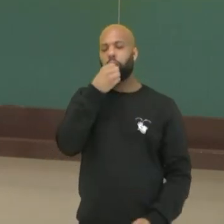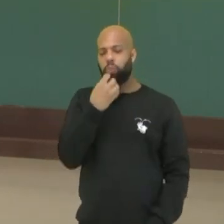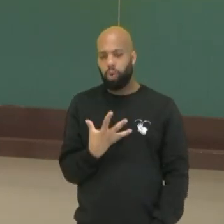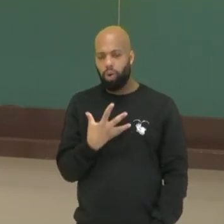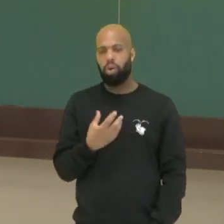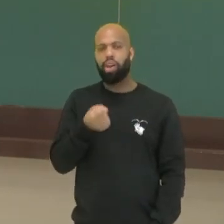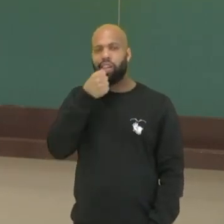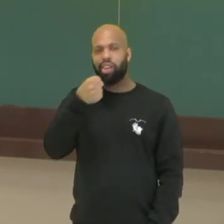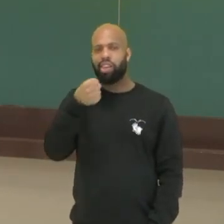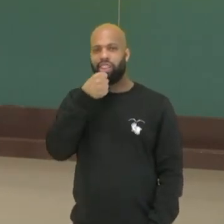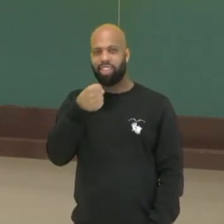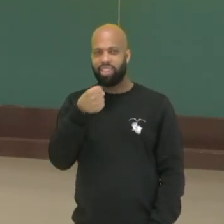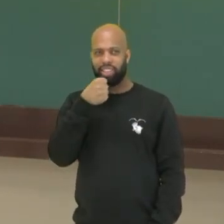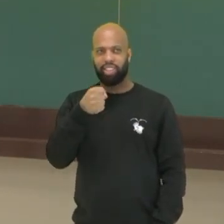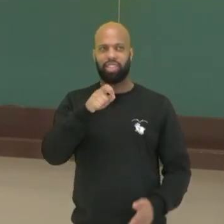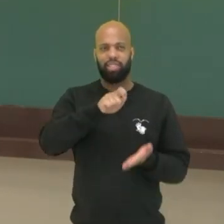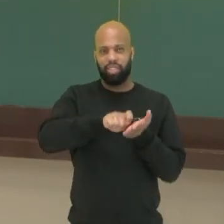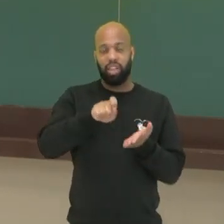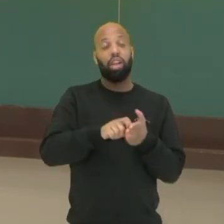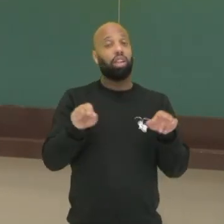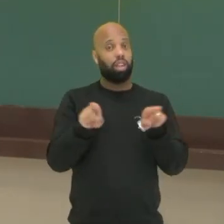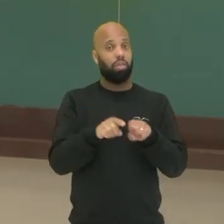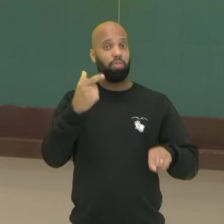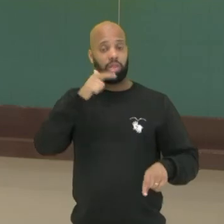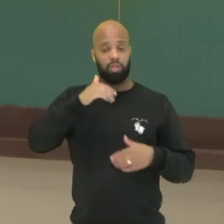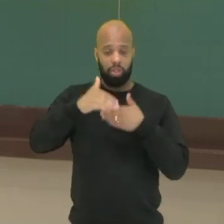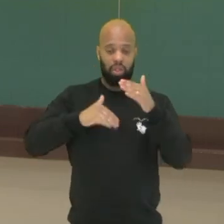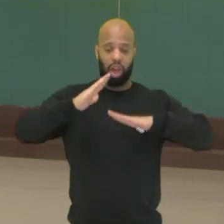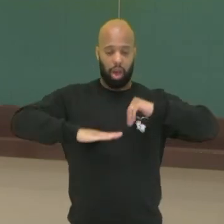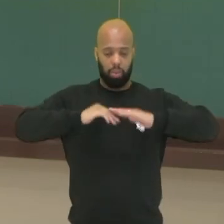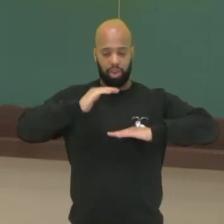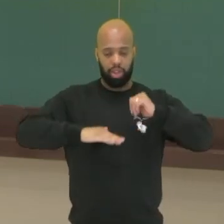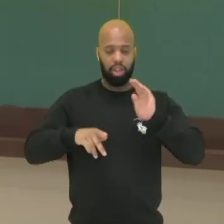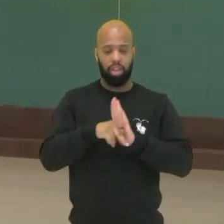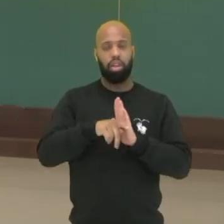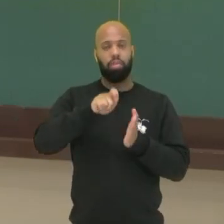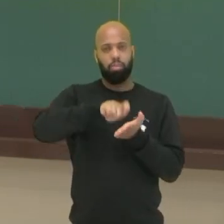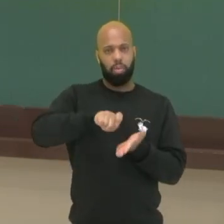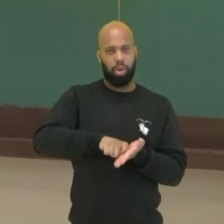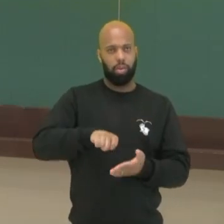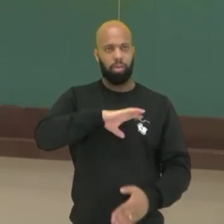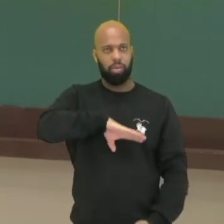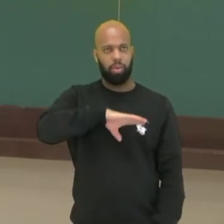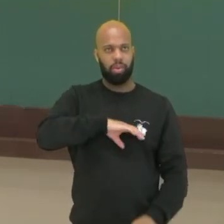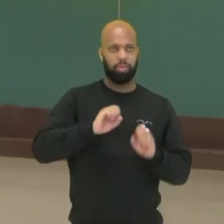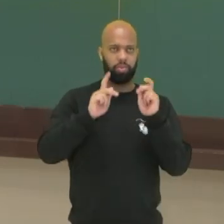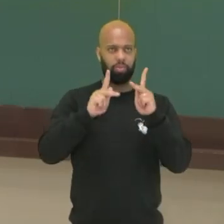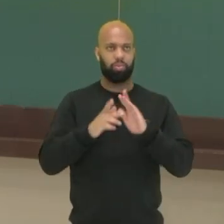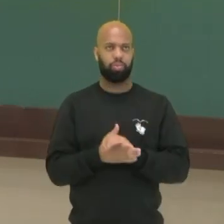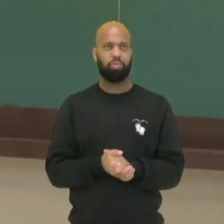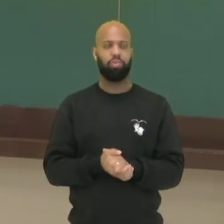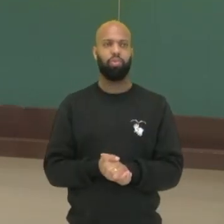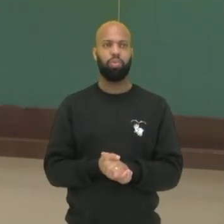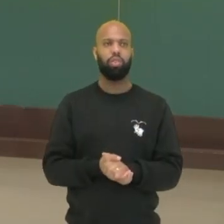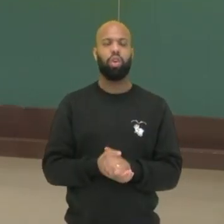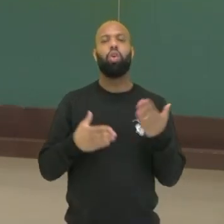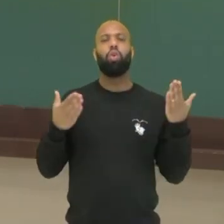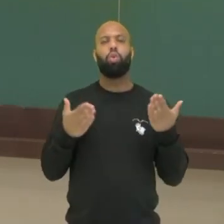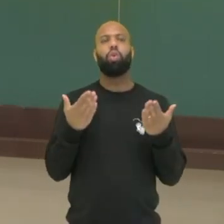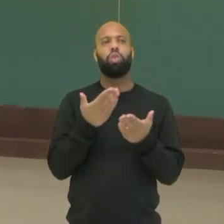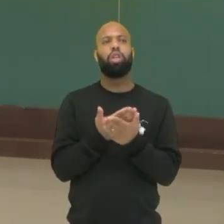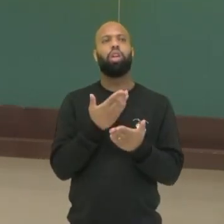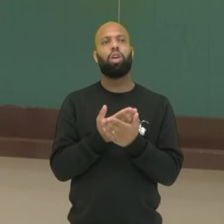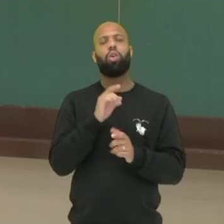seu senso crítico, as suas habilidades na área da língua portuguesa. Então, nesta aula,